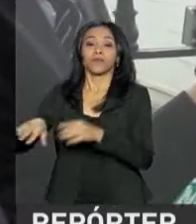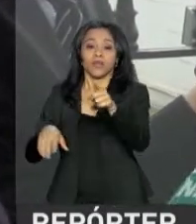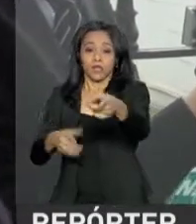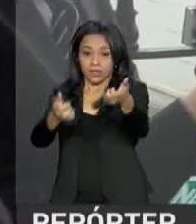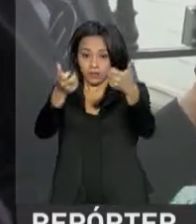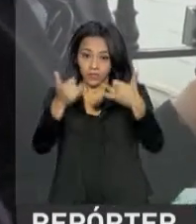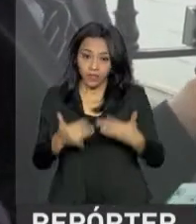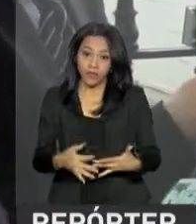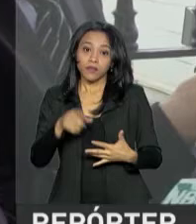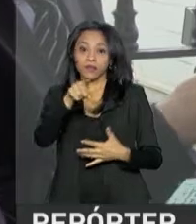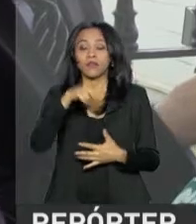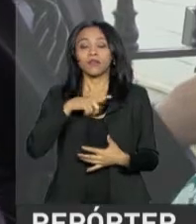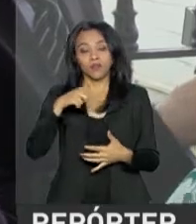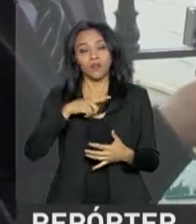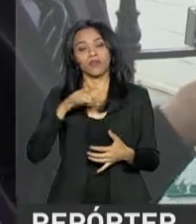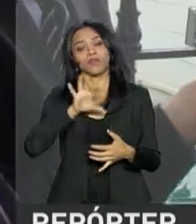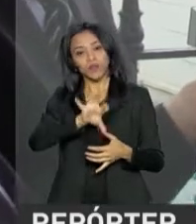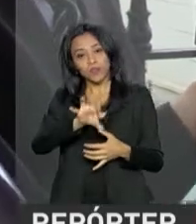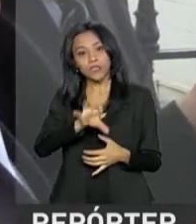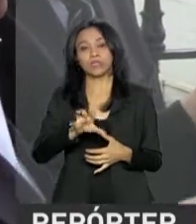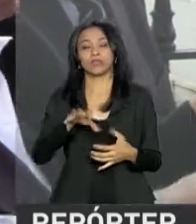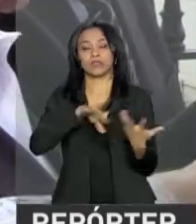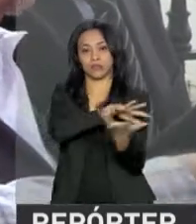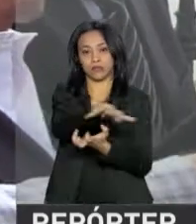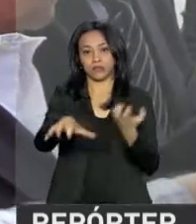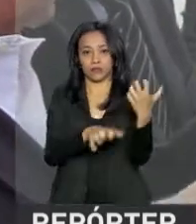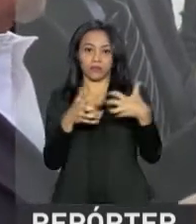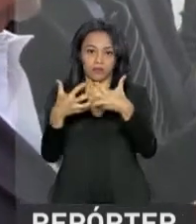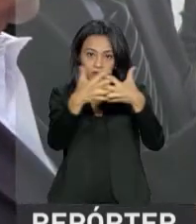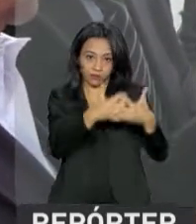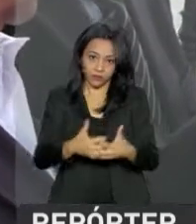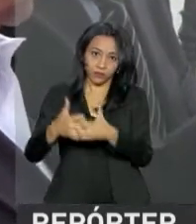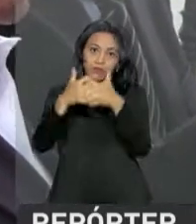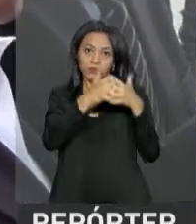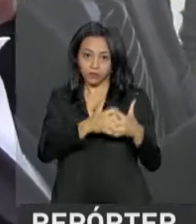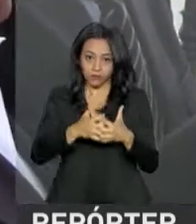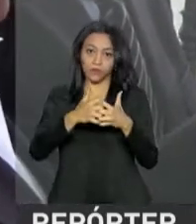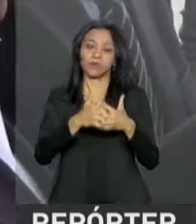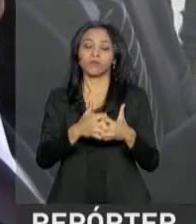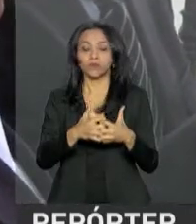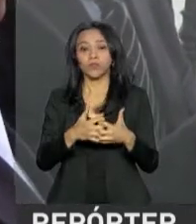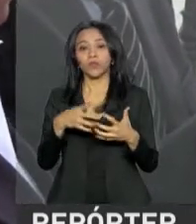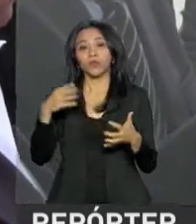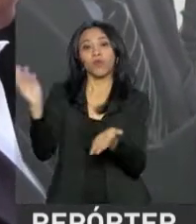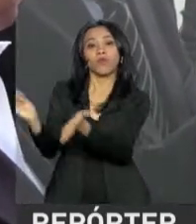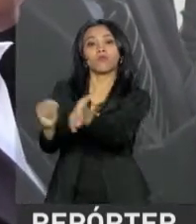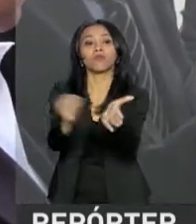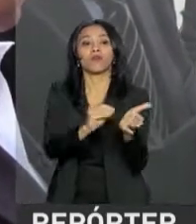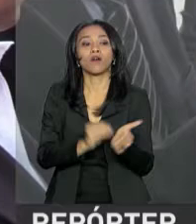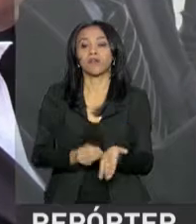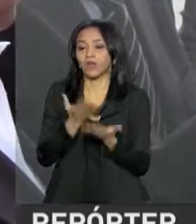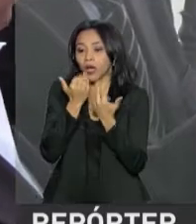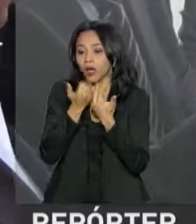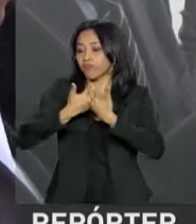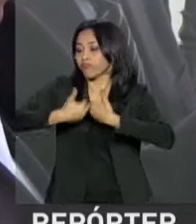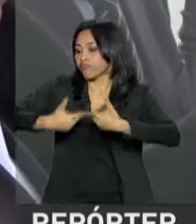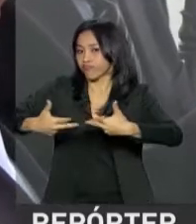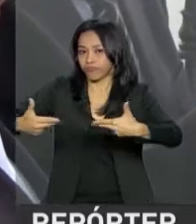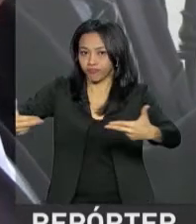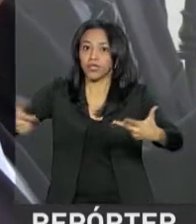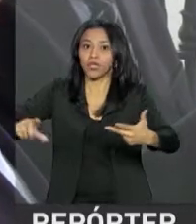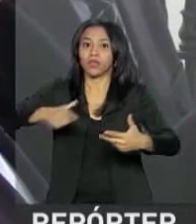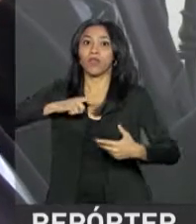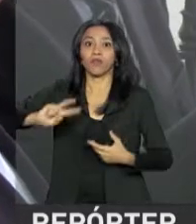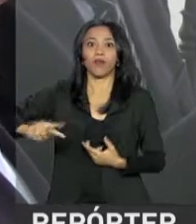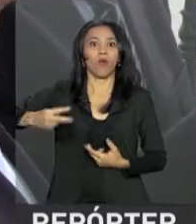impacto da greve dos caminhoneiros, sobretudo na indisponibilidade de produtos, que levou a um aumento de preço